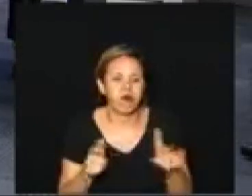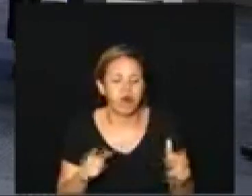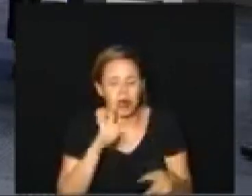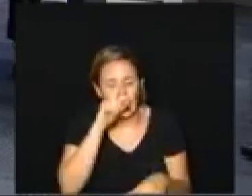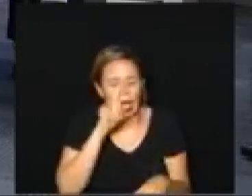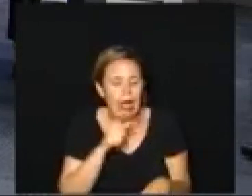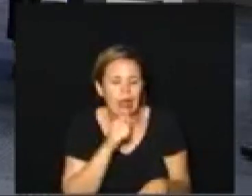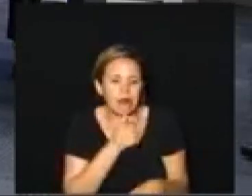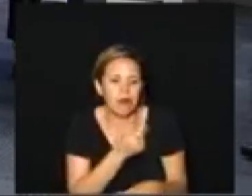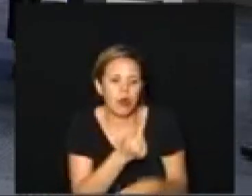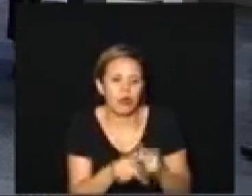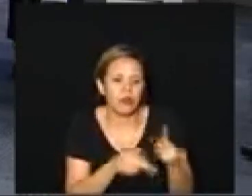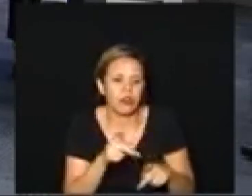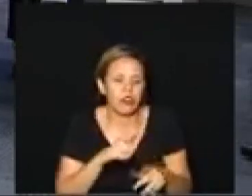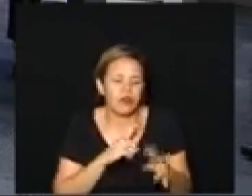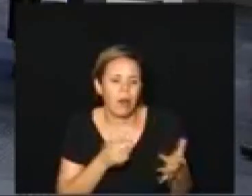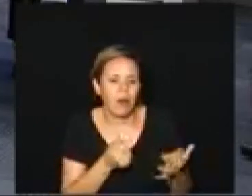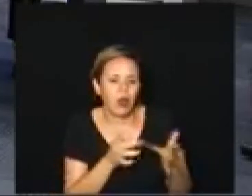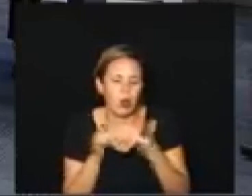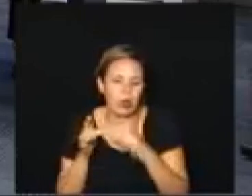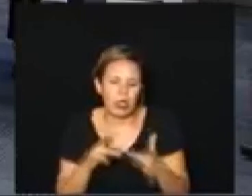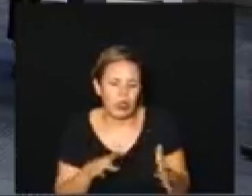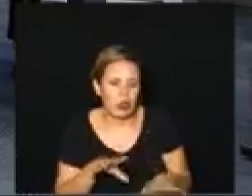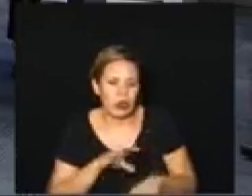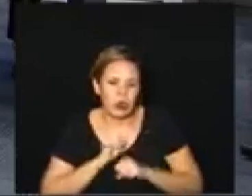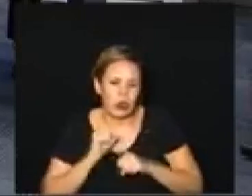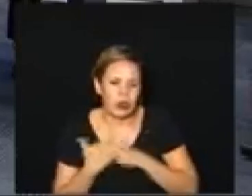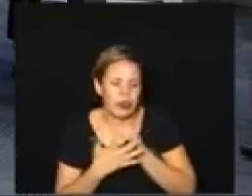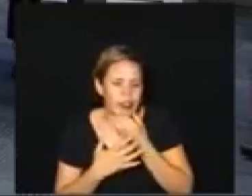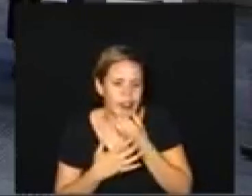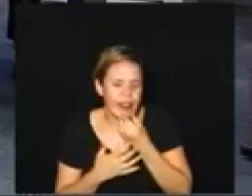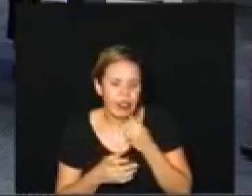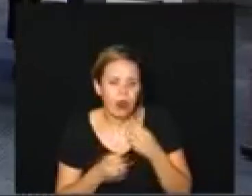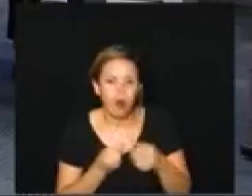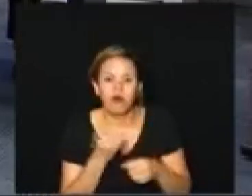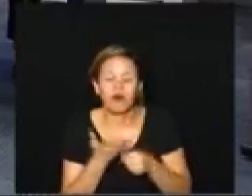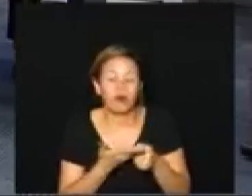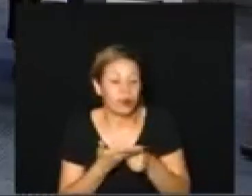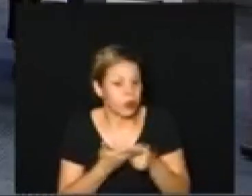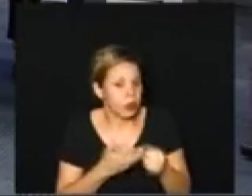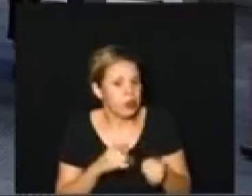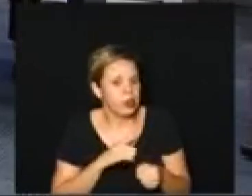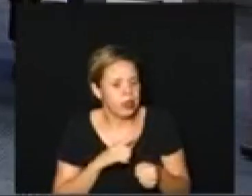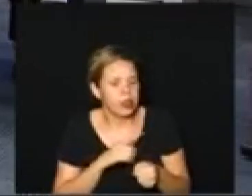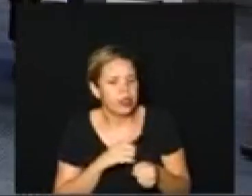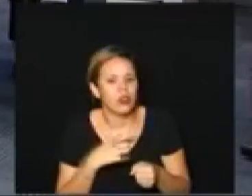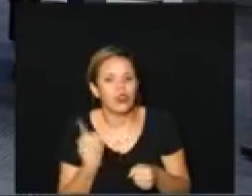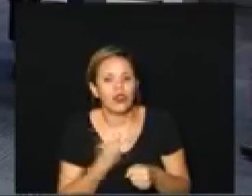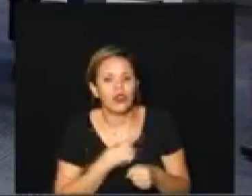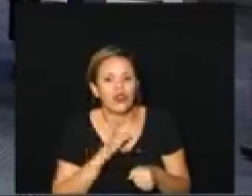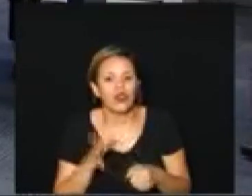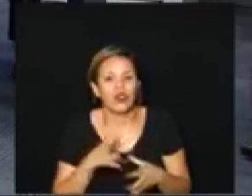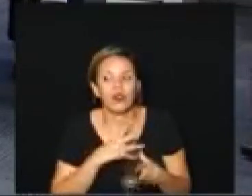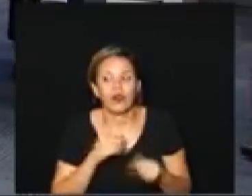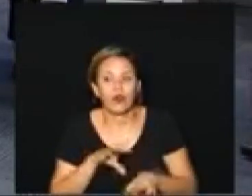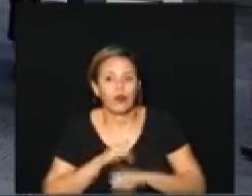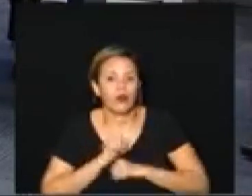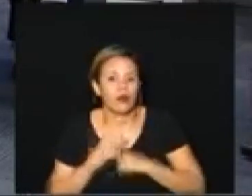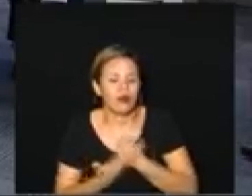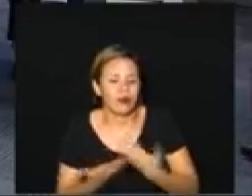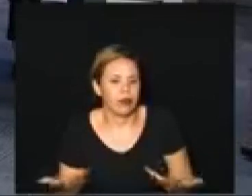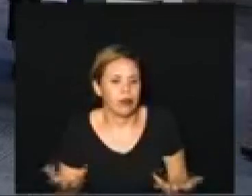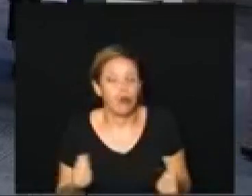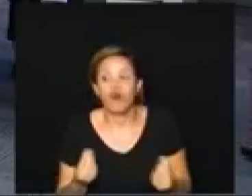poucos ainda tiveram contato com o vírus, se um número intermediário já teve contato com o vírus ou se nós já tivemos muito contato com os vírus,